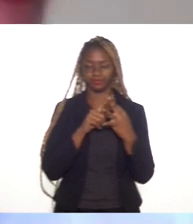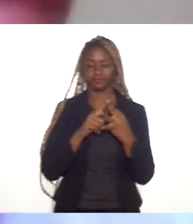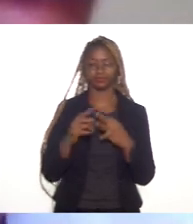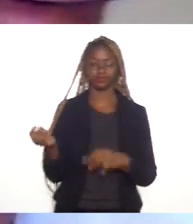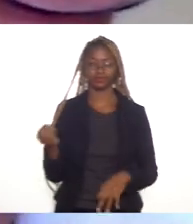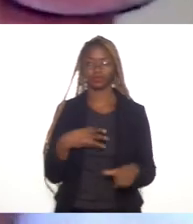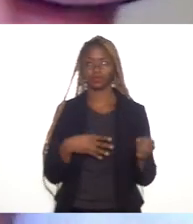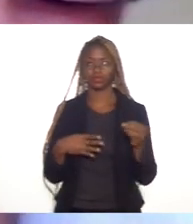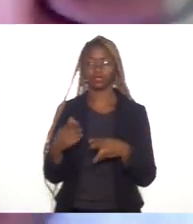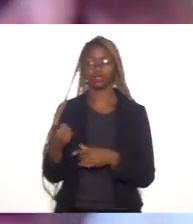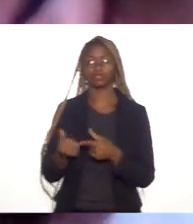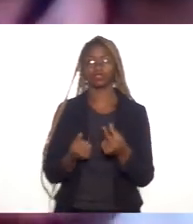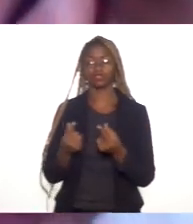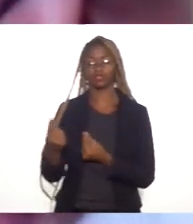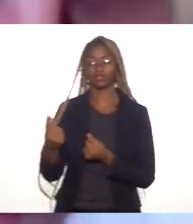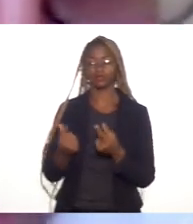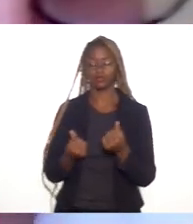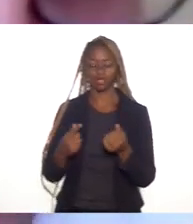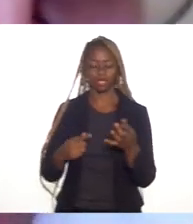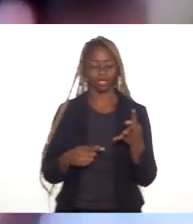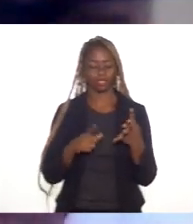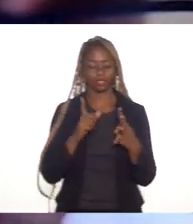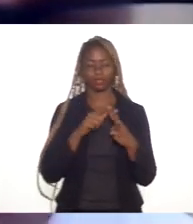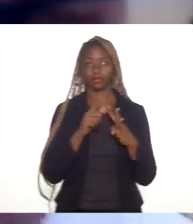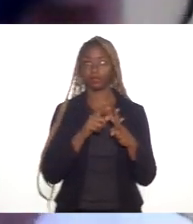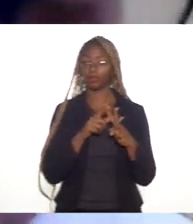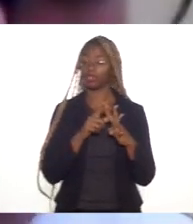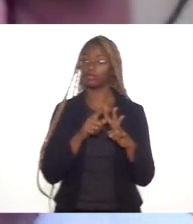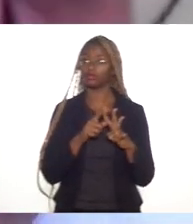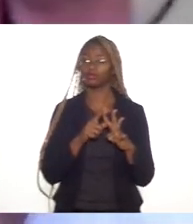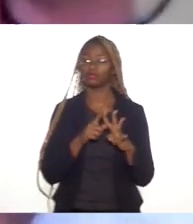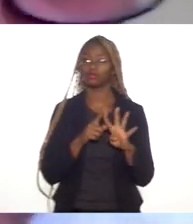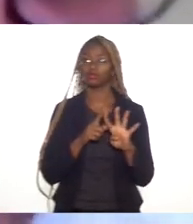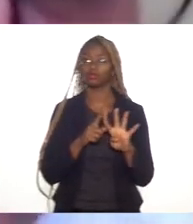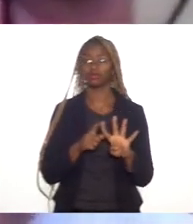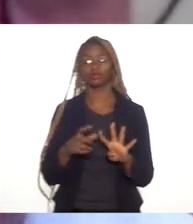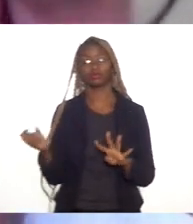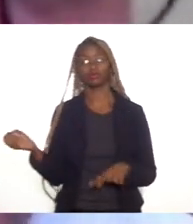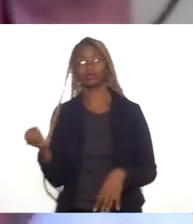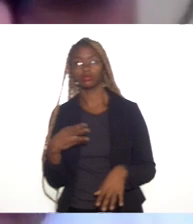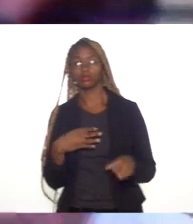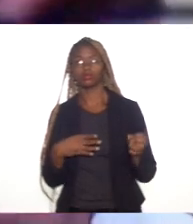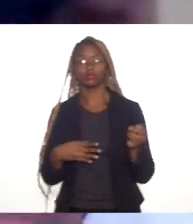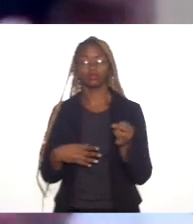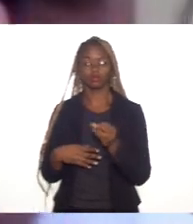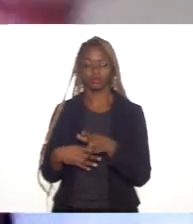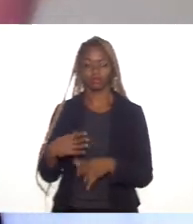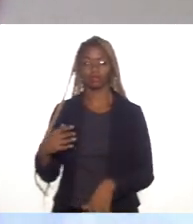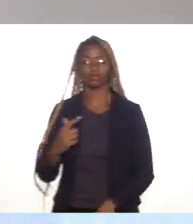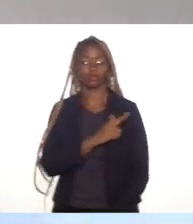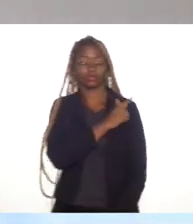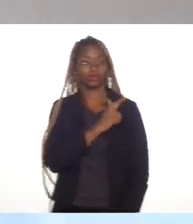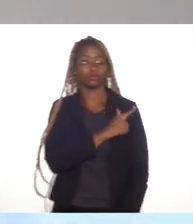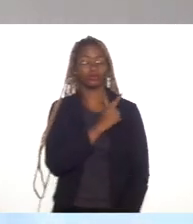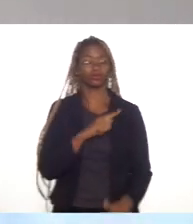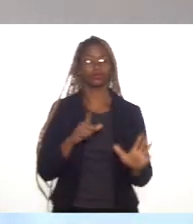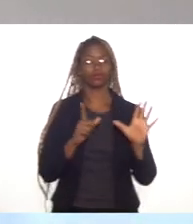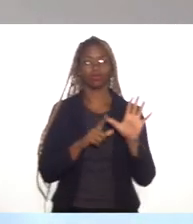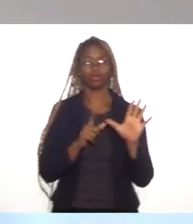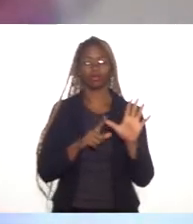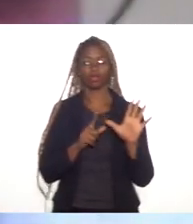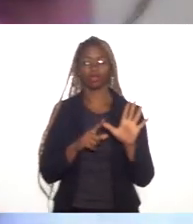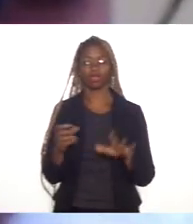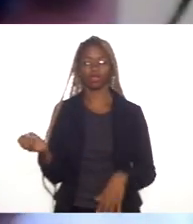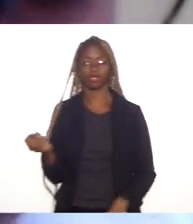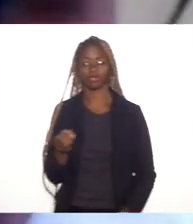modernização tributária e fiscal, o quarto eixo é a modernização da gestão, e o quinto eixo